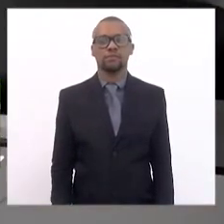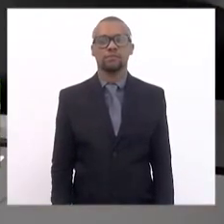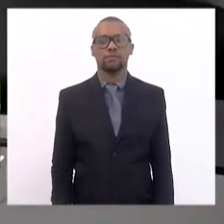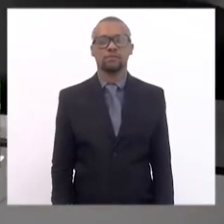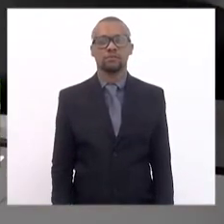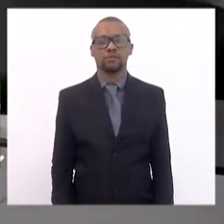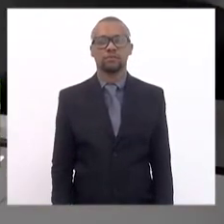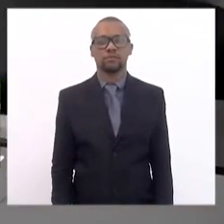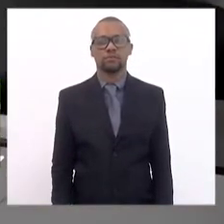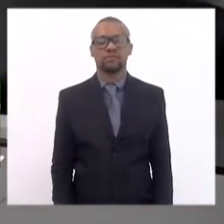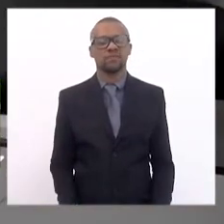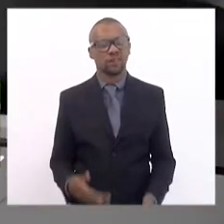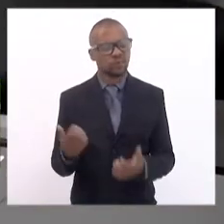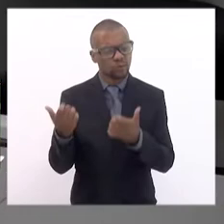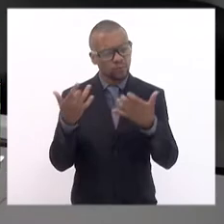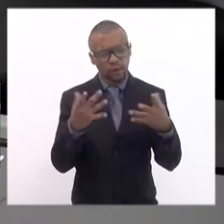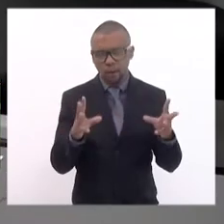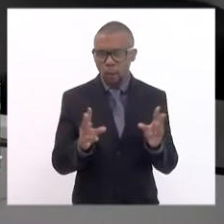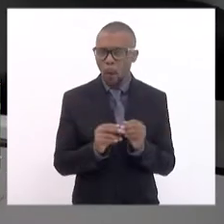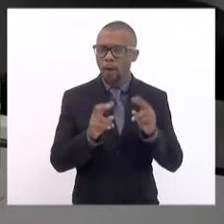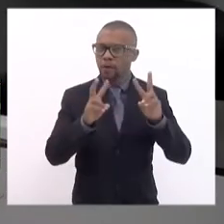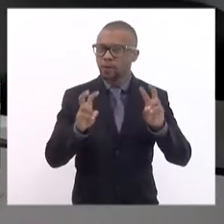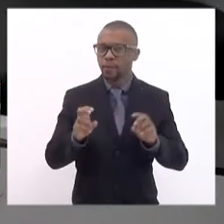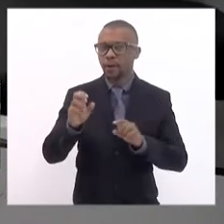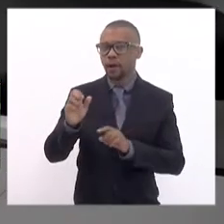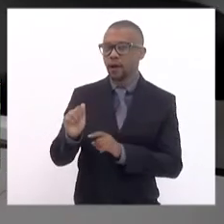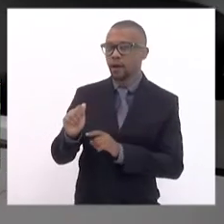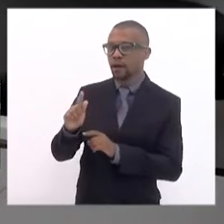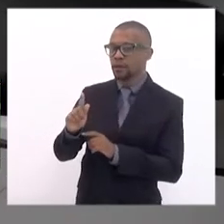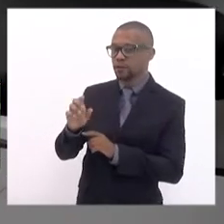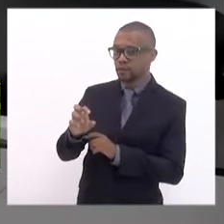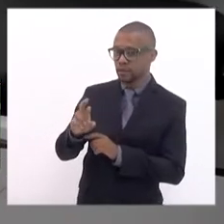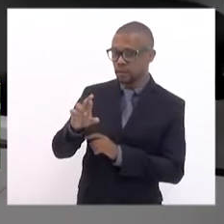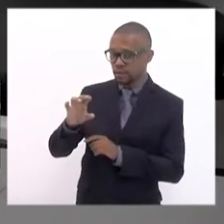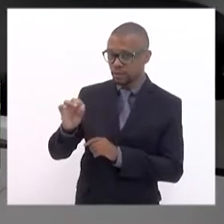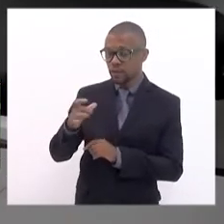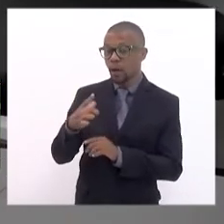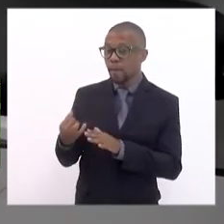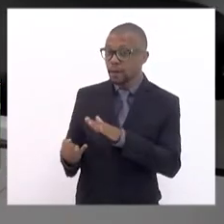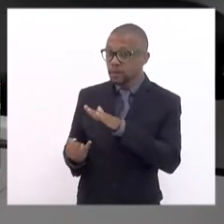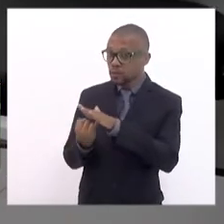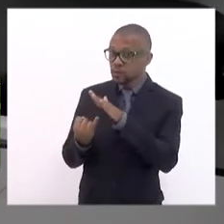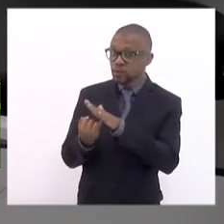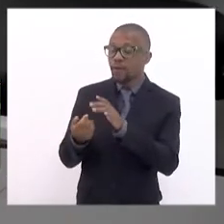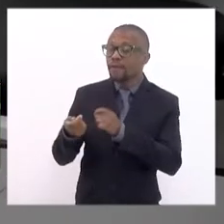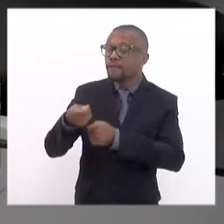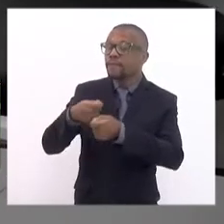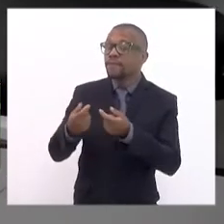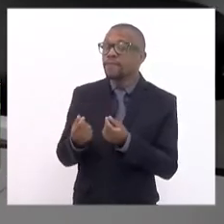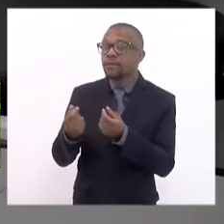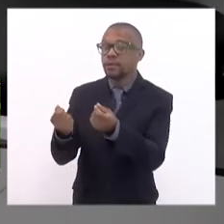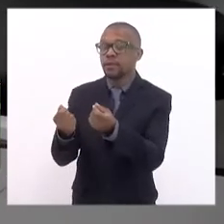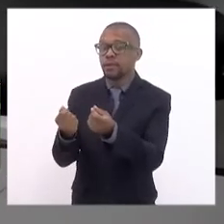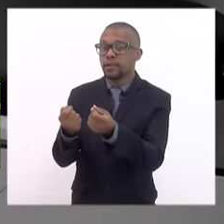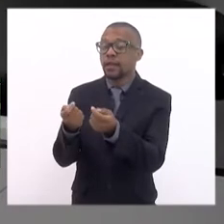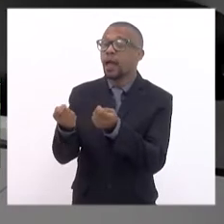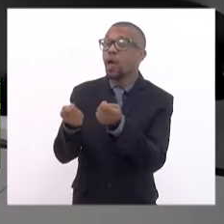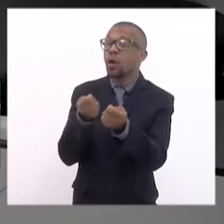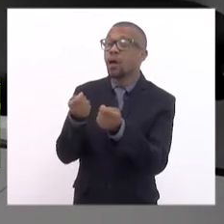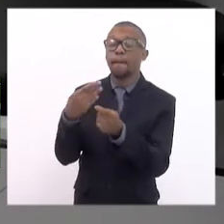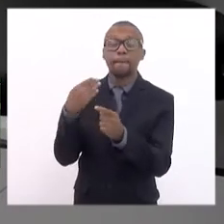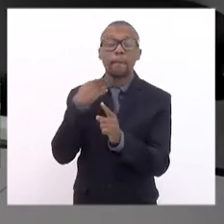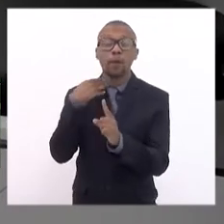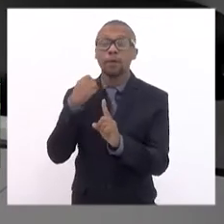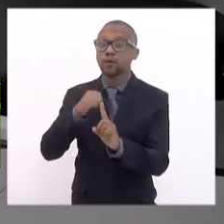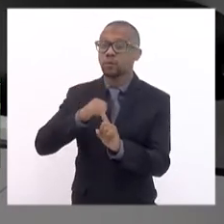Iniciar falando um pouquinho da AGRIO, né? Perfeitamente. A AGRIO é uma instituição financeira, não bancária, que ela é regulada pelo Banco Central. E hoje